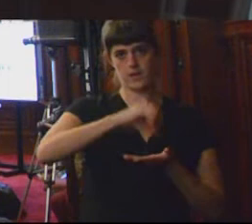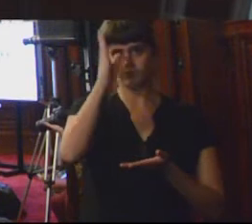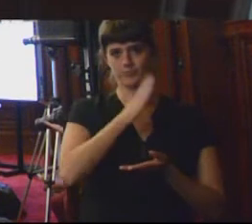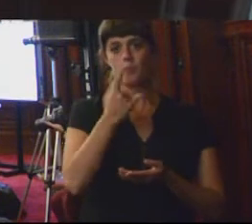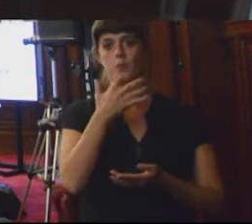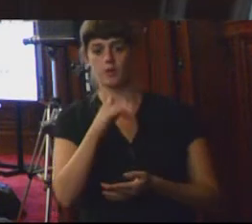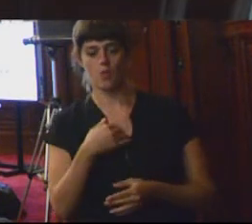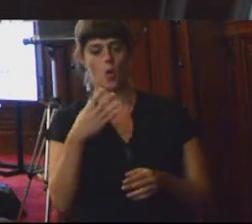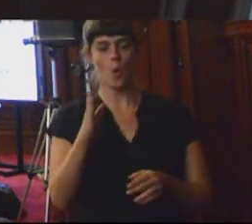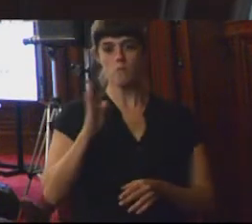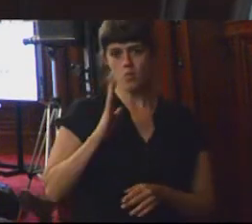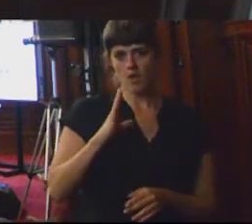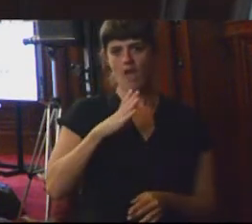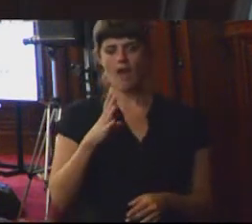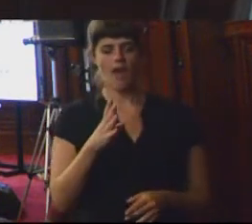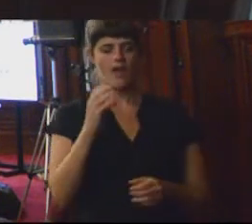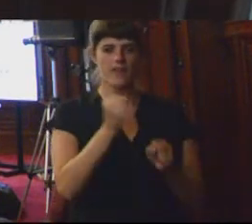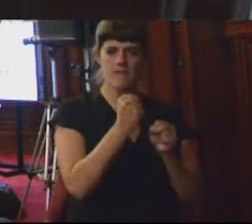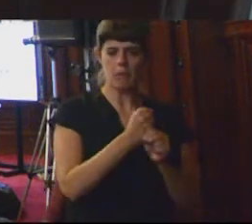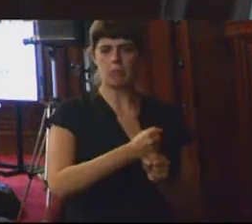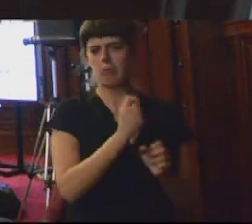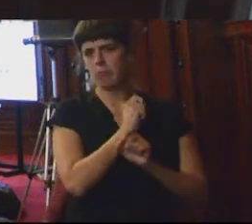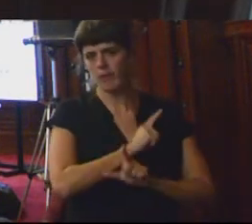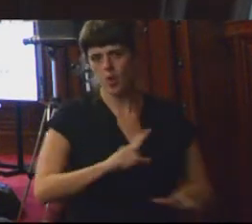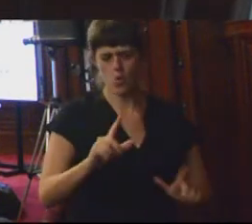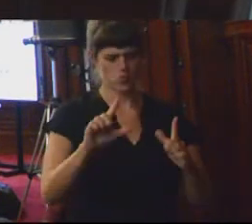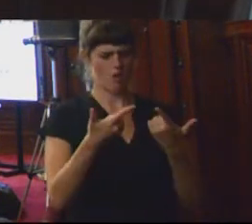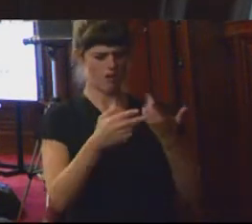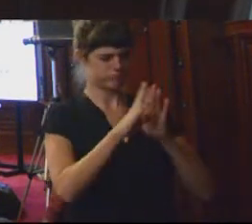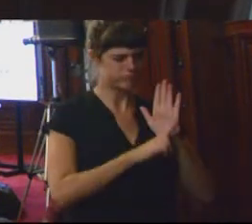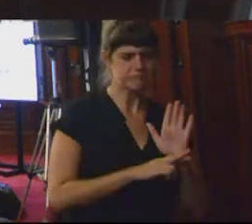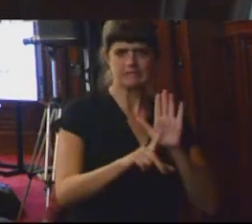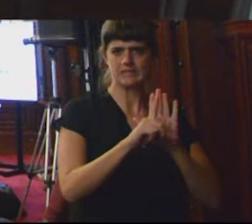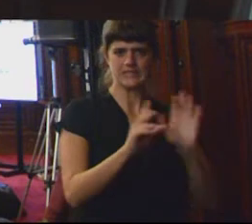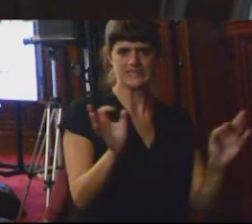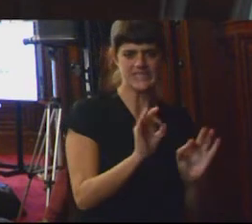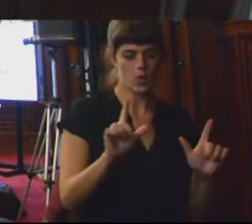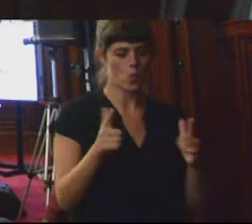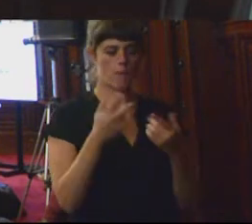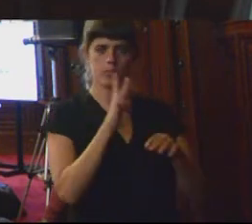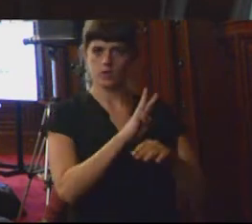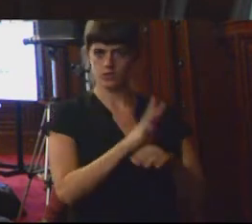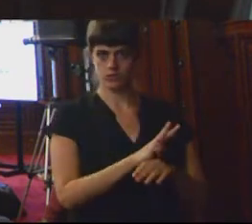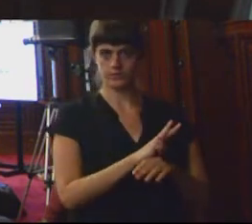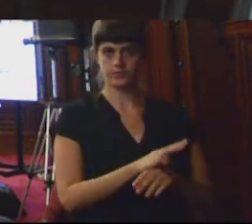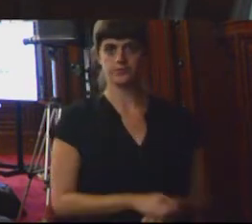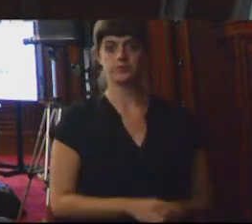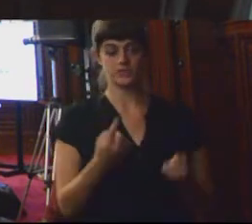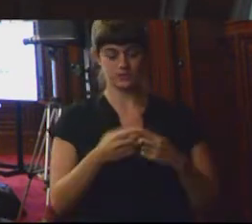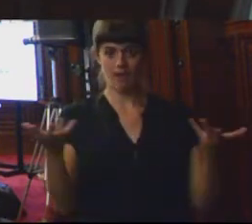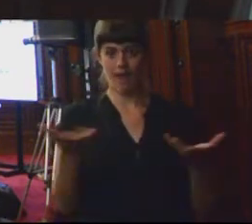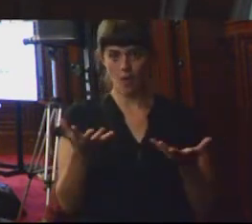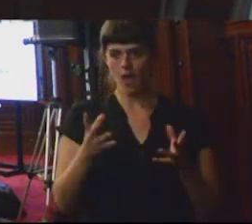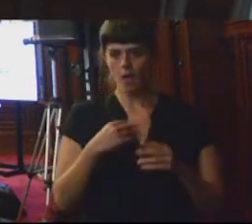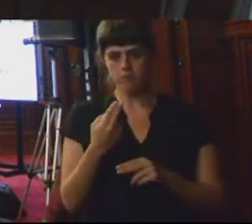ocupam os trabalhos mais precários, irregulares e sem proteção. E agora será permitido que mulheres grávidas